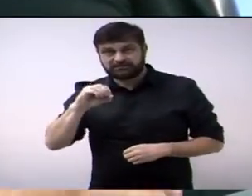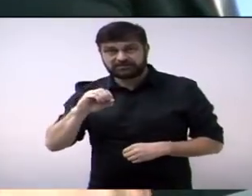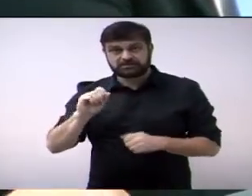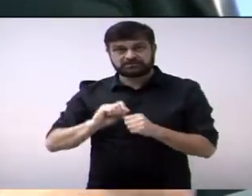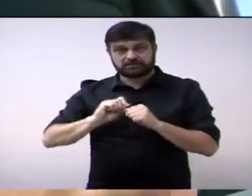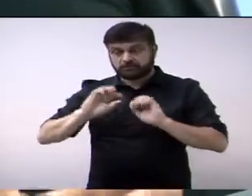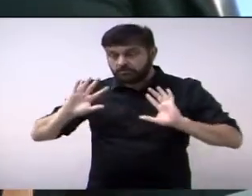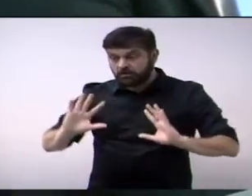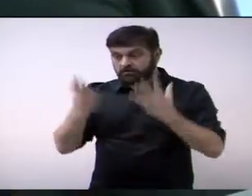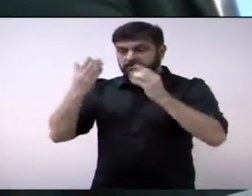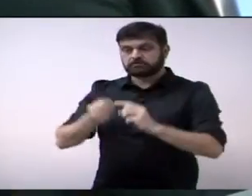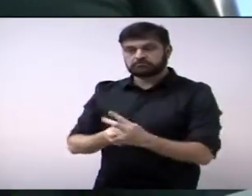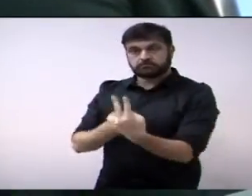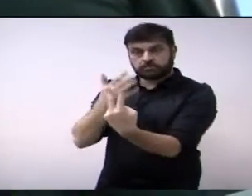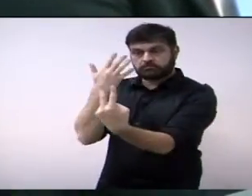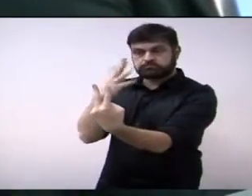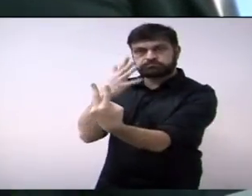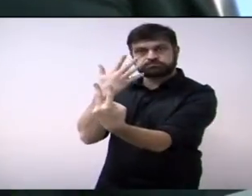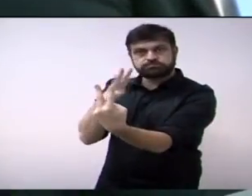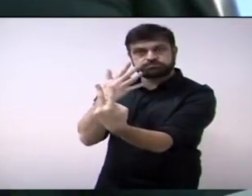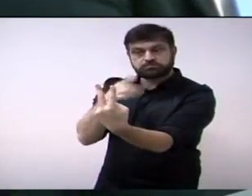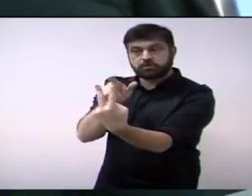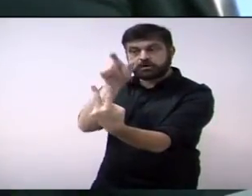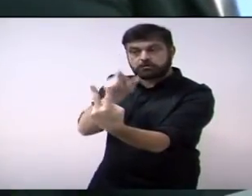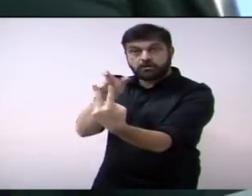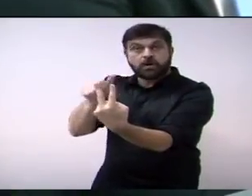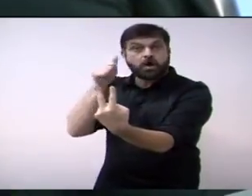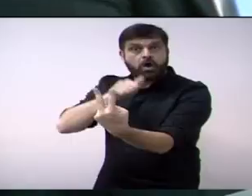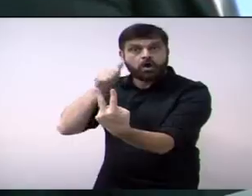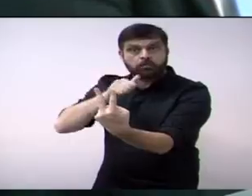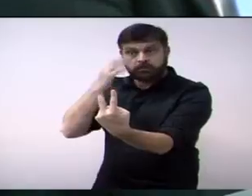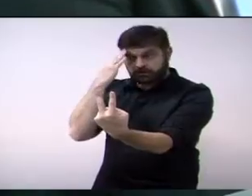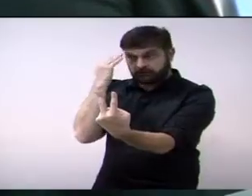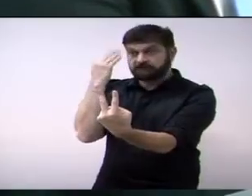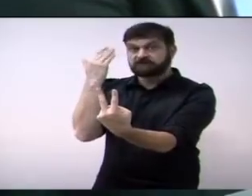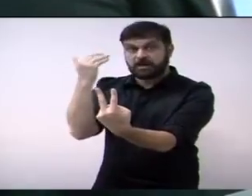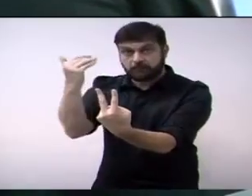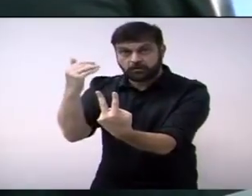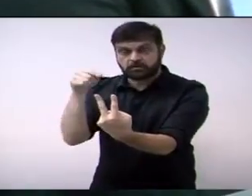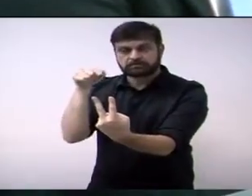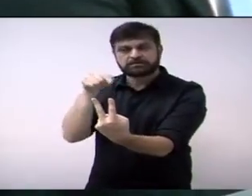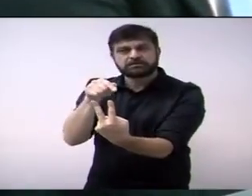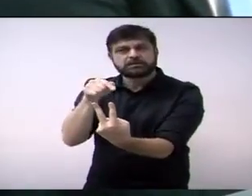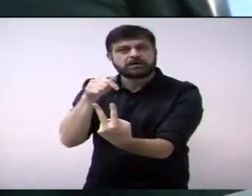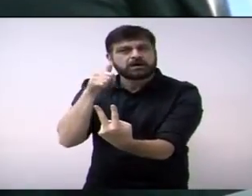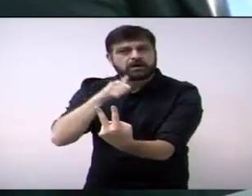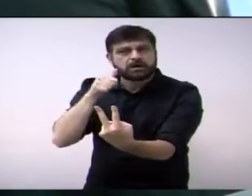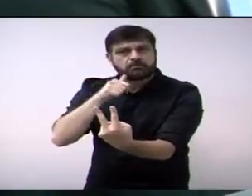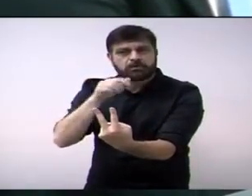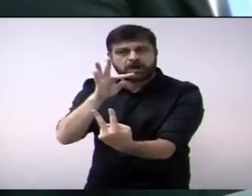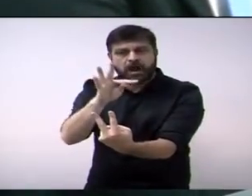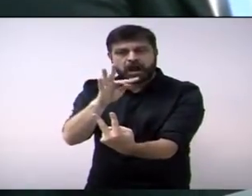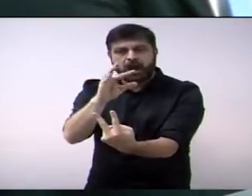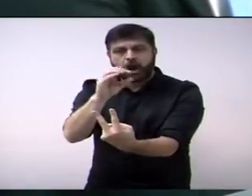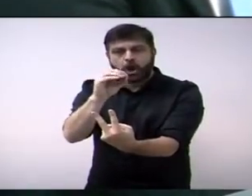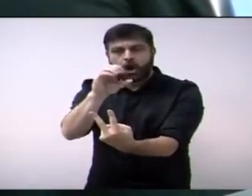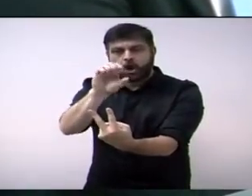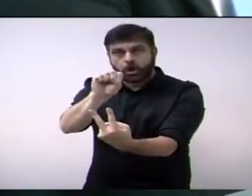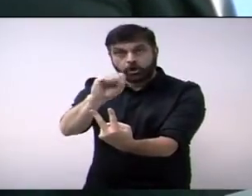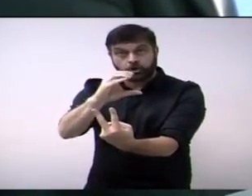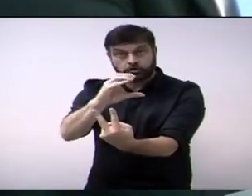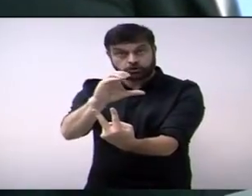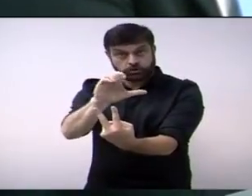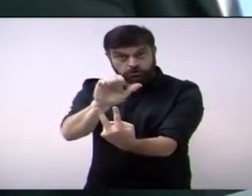de duas mulheres bastante conhecidas aqui na cidade. Foi a dona Tosca, e quem não conhece a